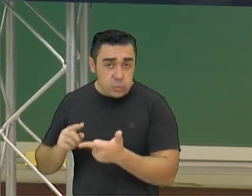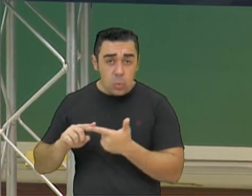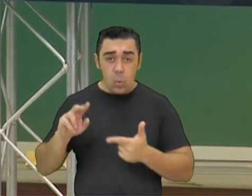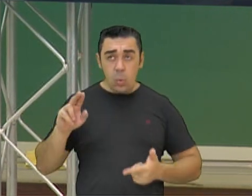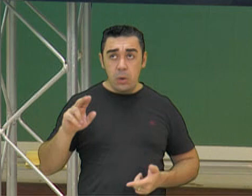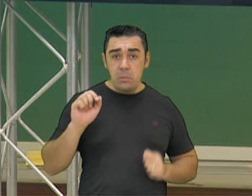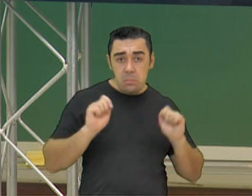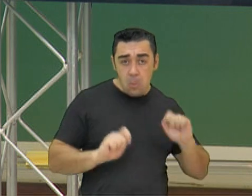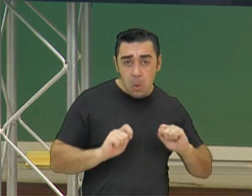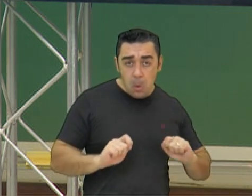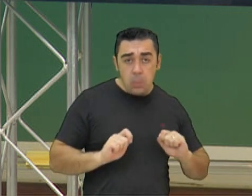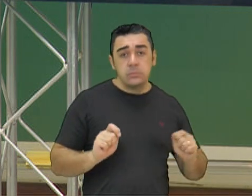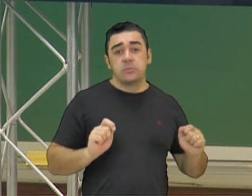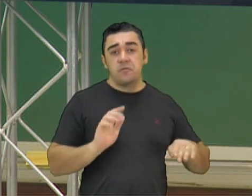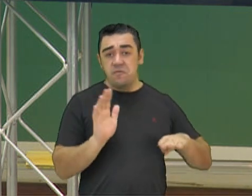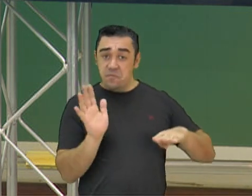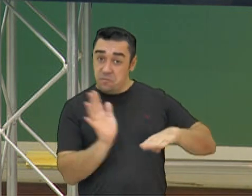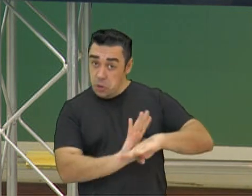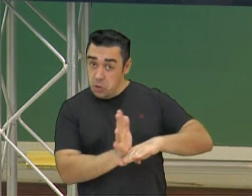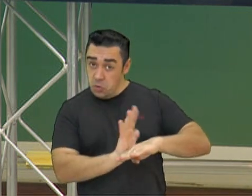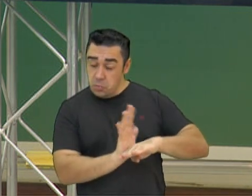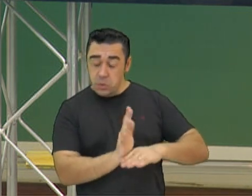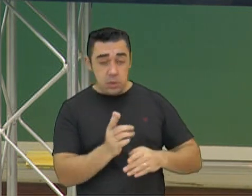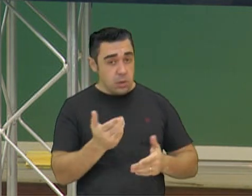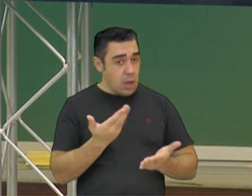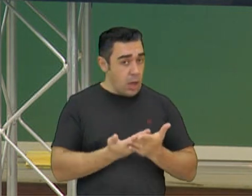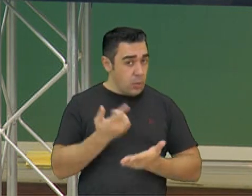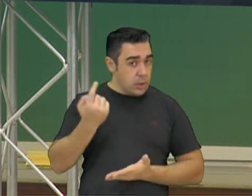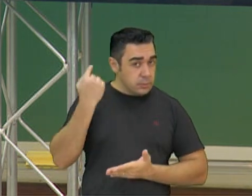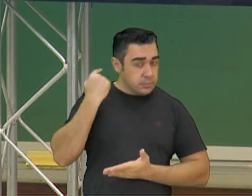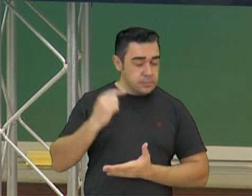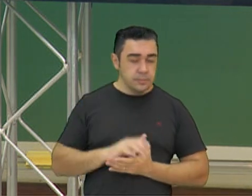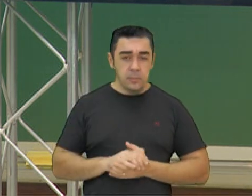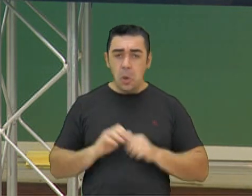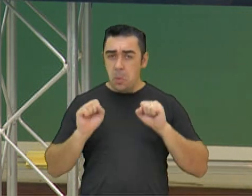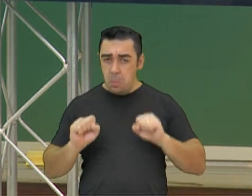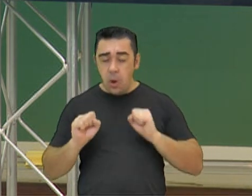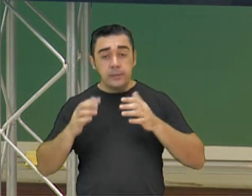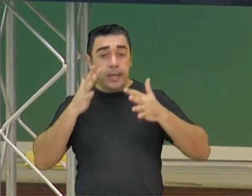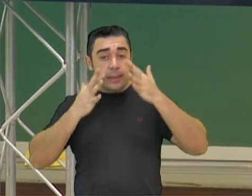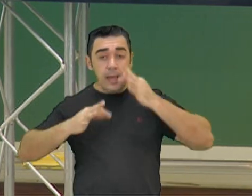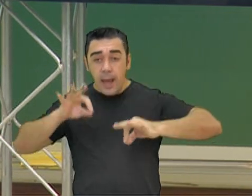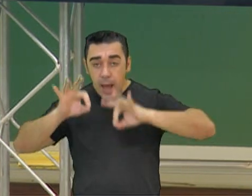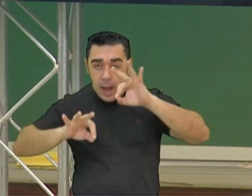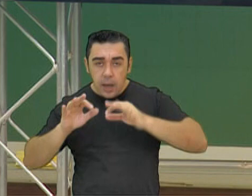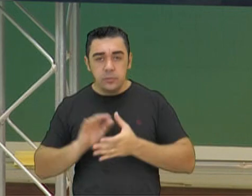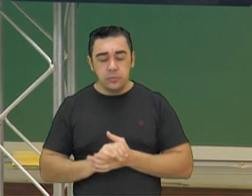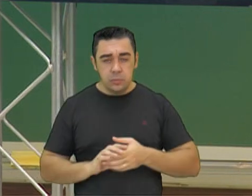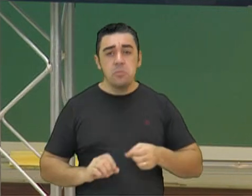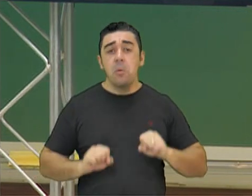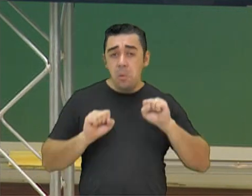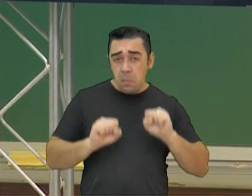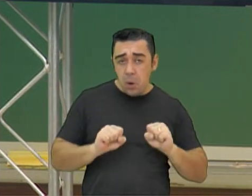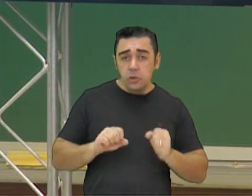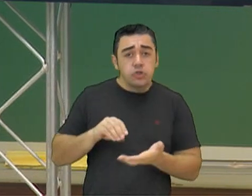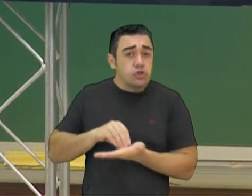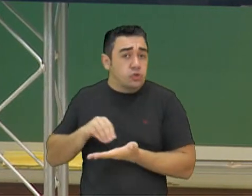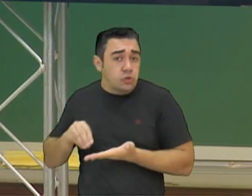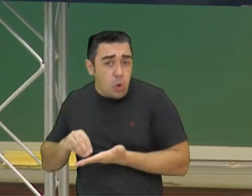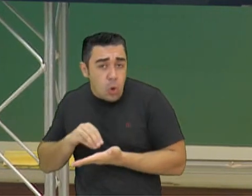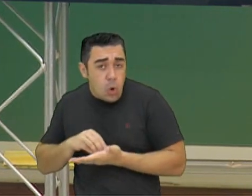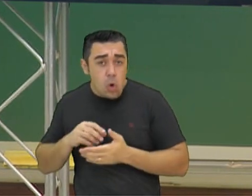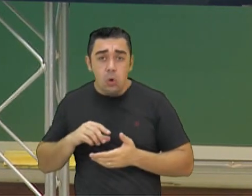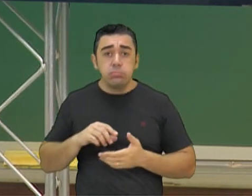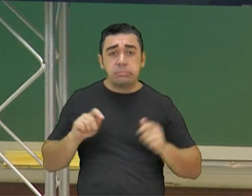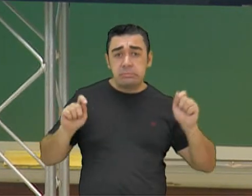seja. Pode ser um filme, como nós já vimos na aula anterior, né, resenhas de filme, pode ser uma peça de teatro, pode ser um jogo, pode ser enfim, um